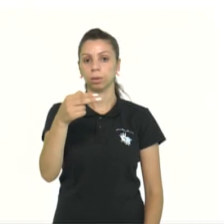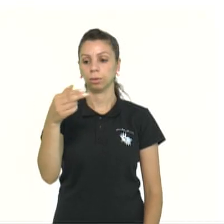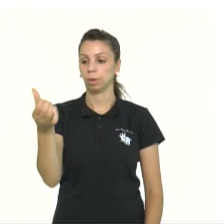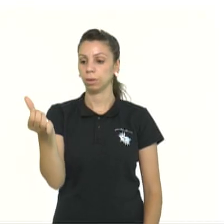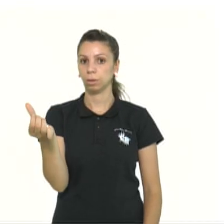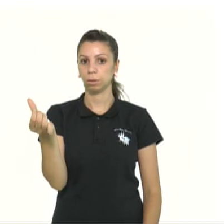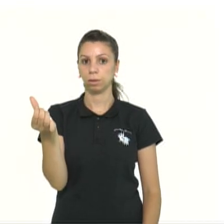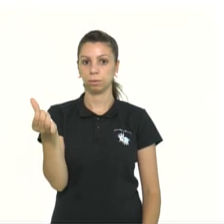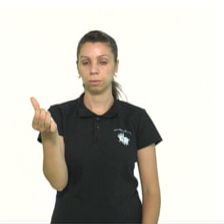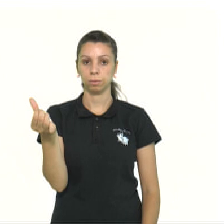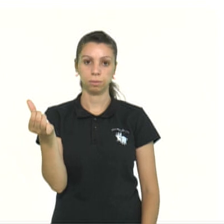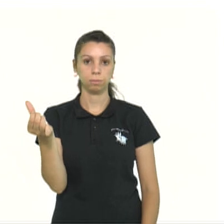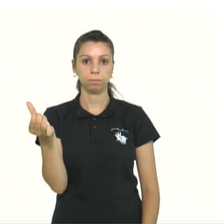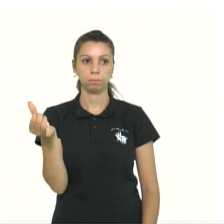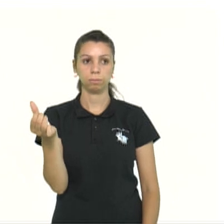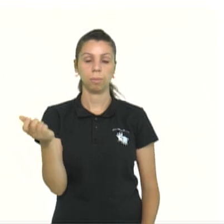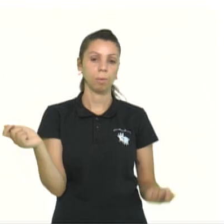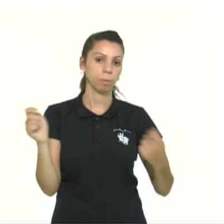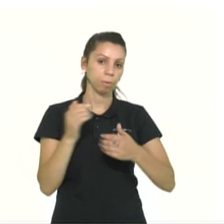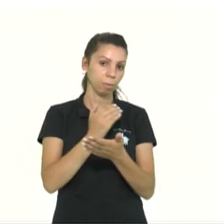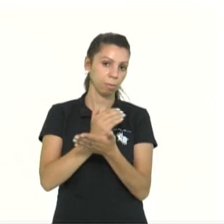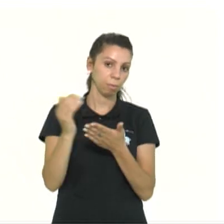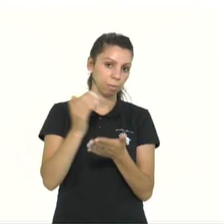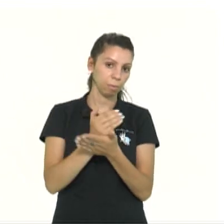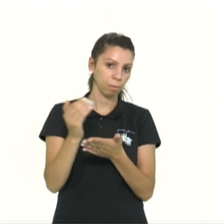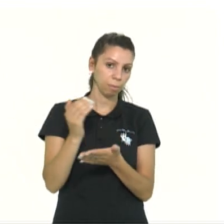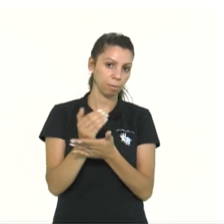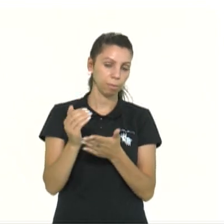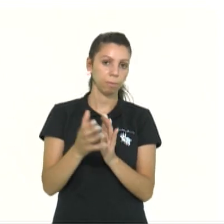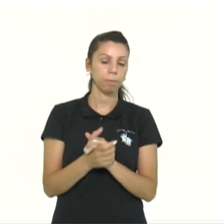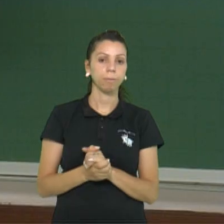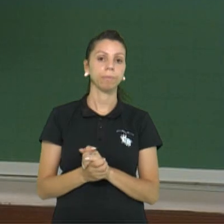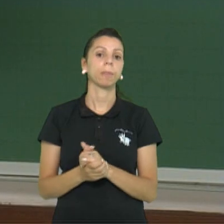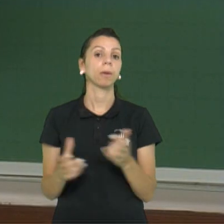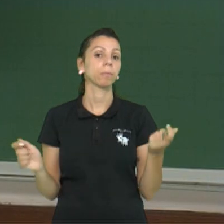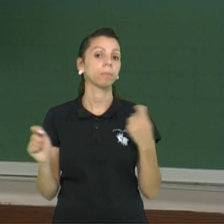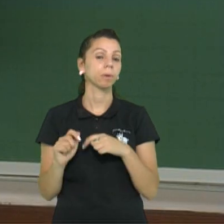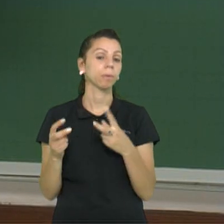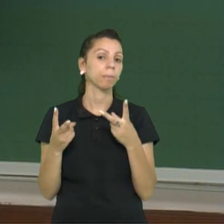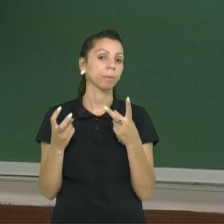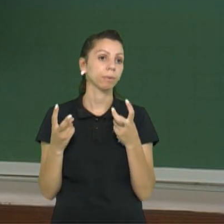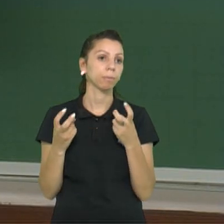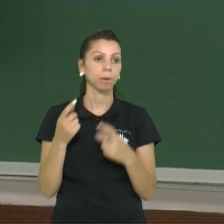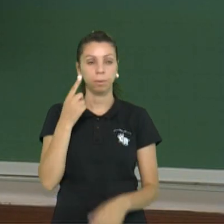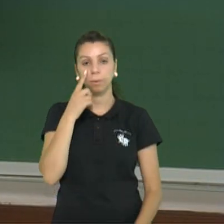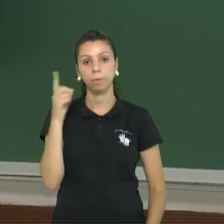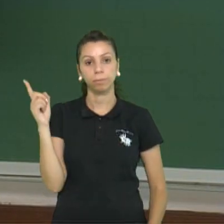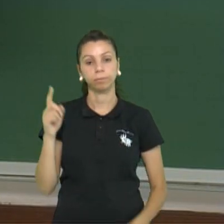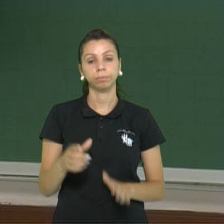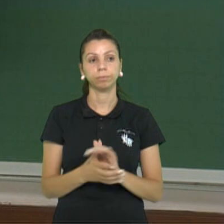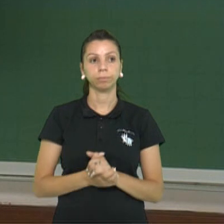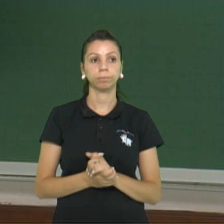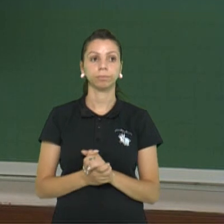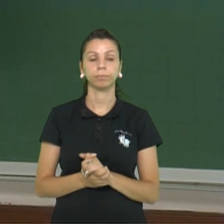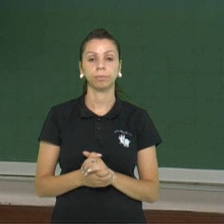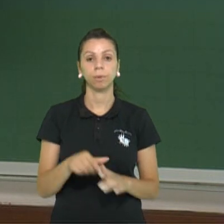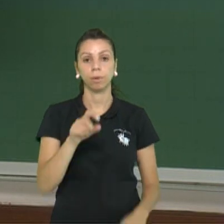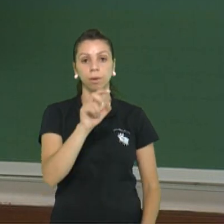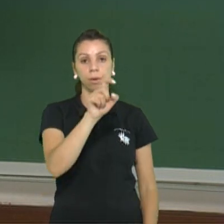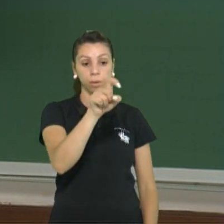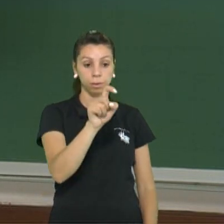é o tempo necessário para que eu comece a tomar a próxima dose. O que a gente consegue perceber aqui, ó? Que nesse x igual a zero,